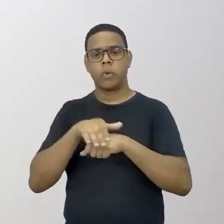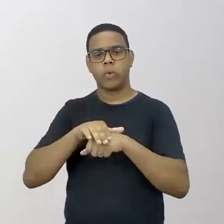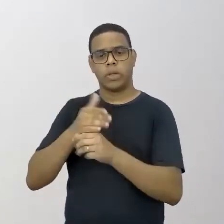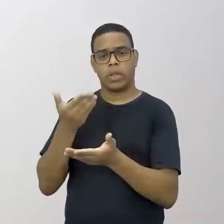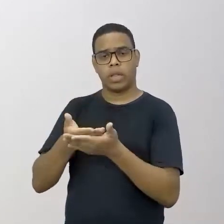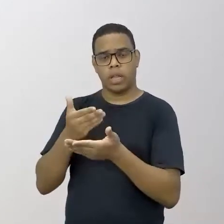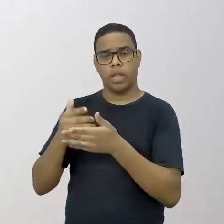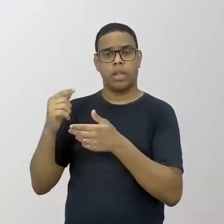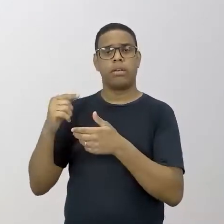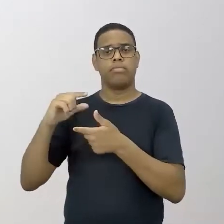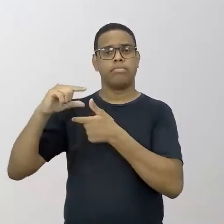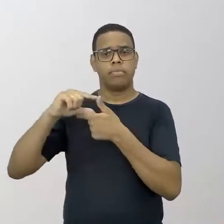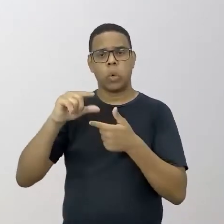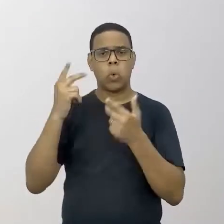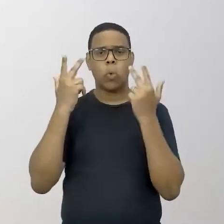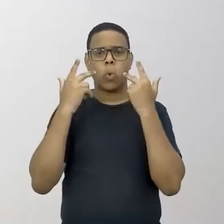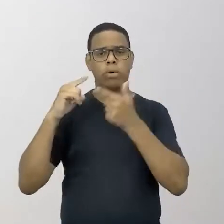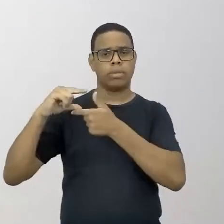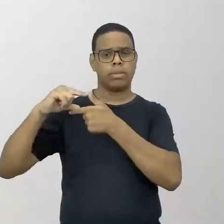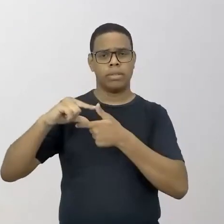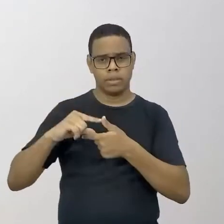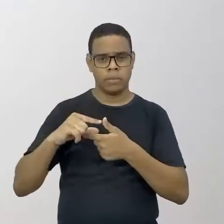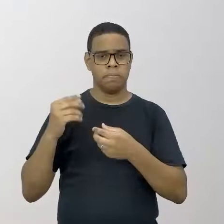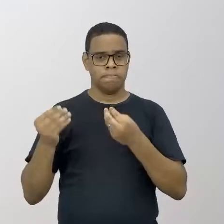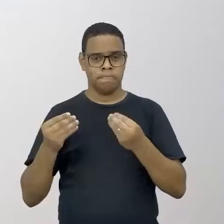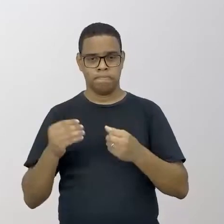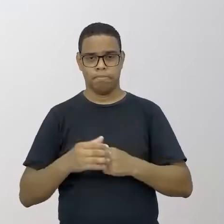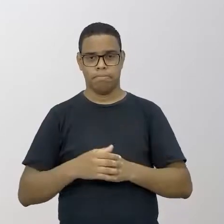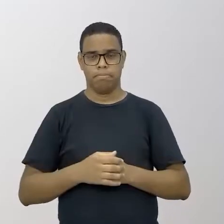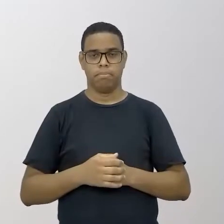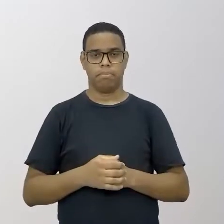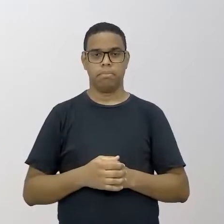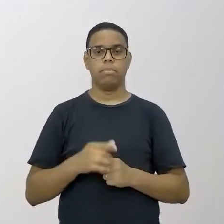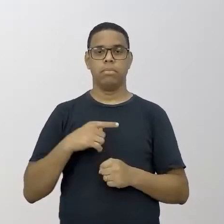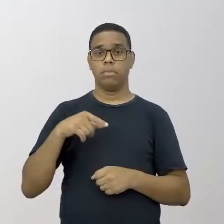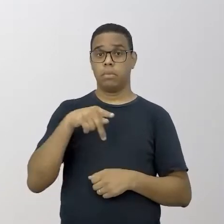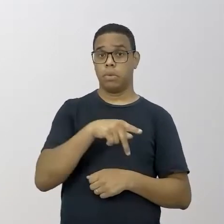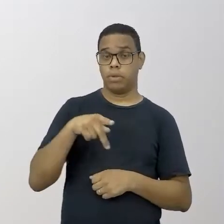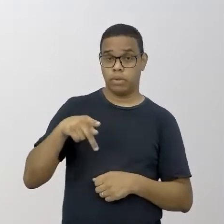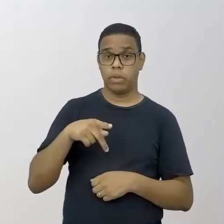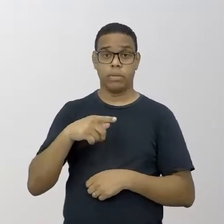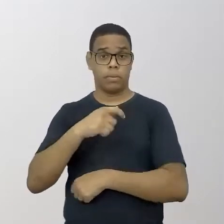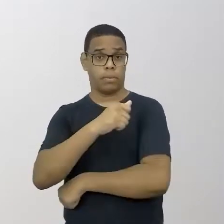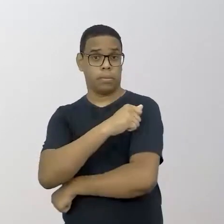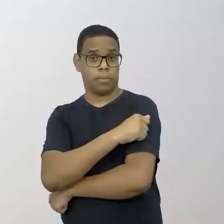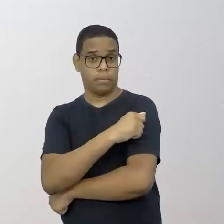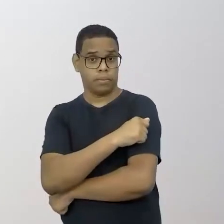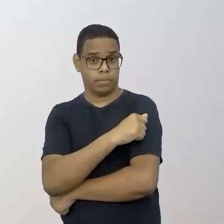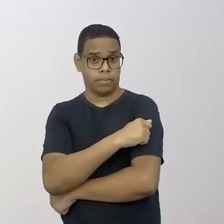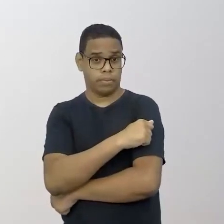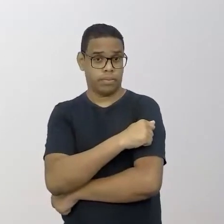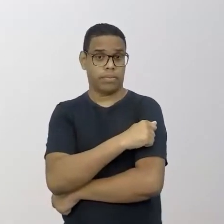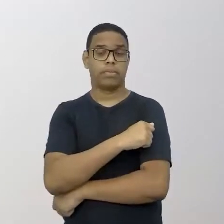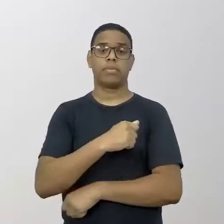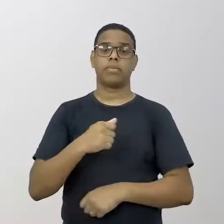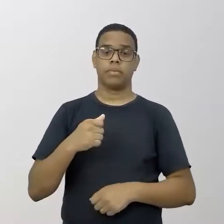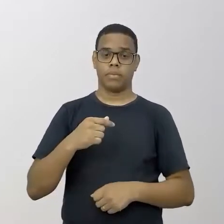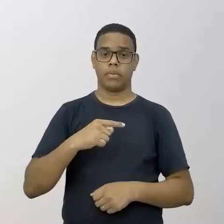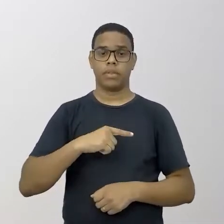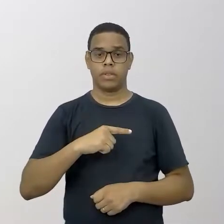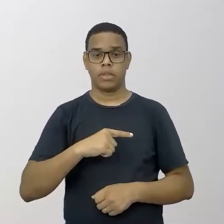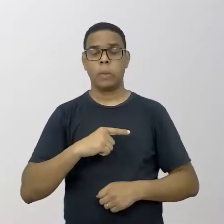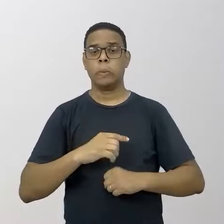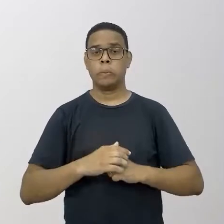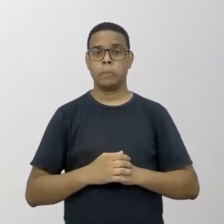aula tradicional aquela aula em que os professores e os estudantes, eles se sentam às